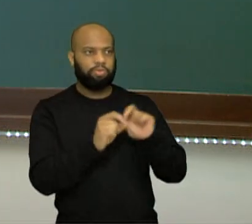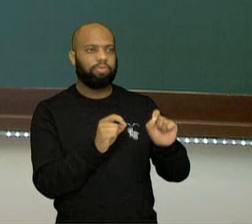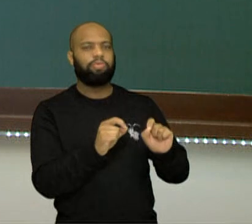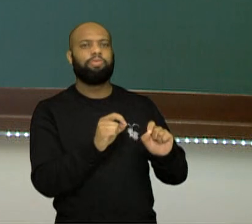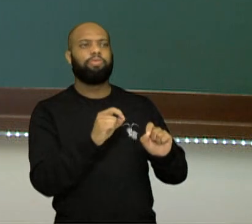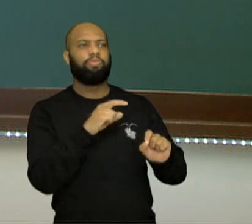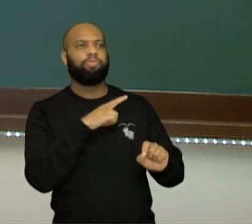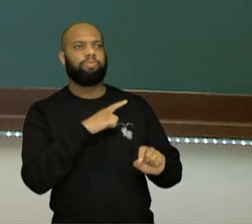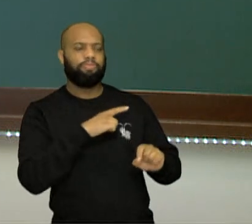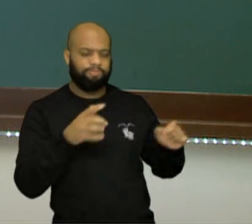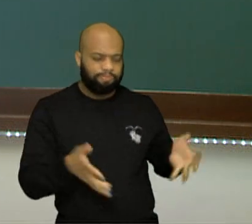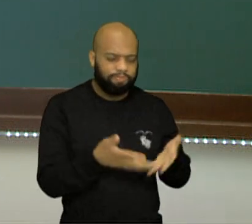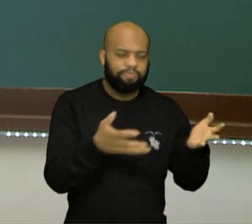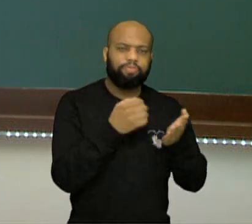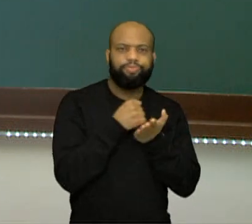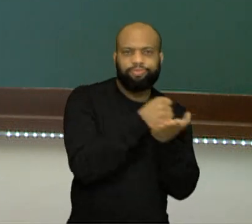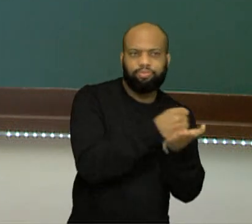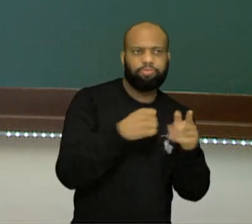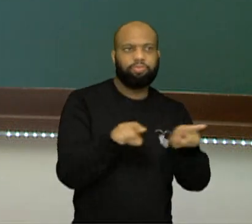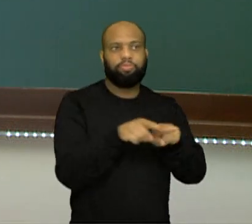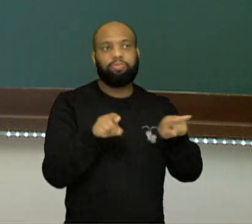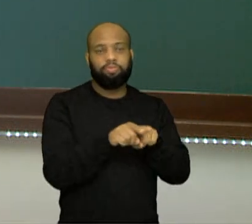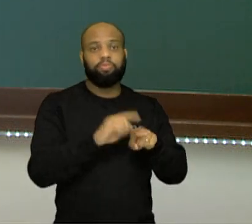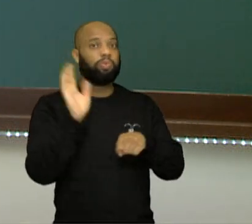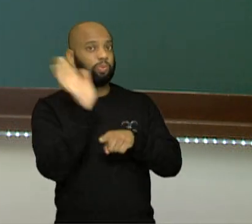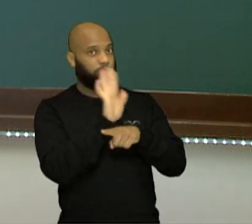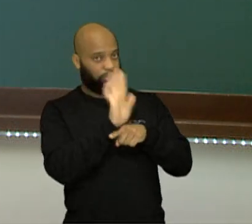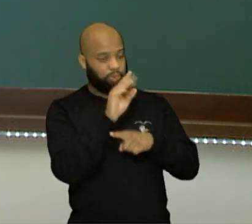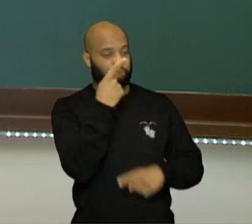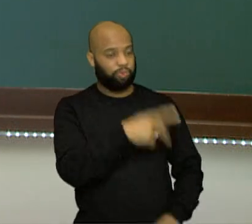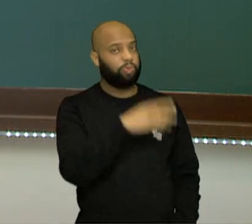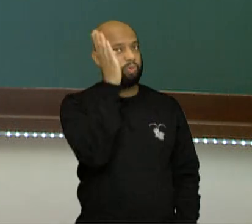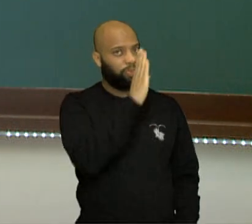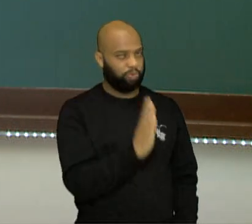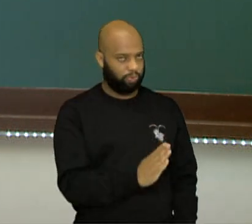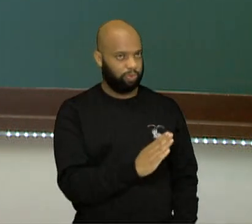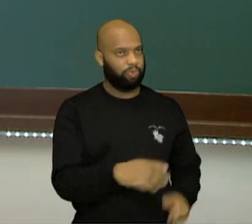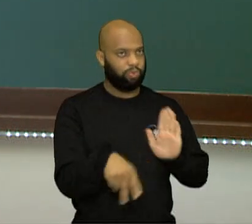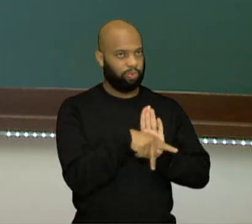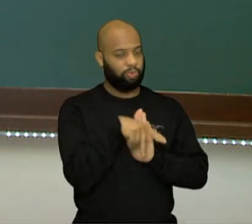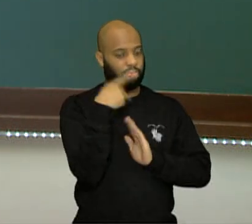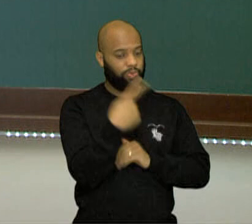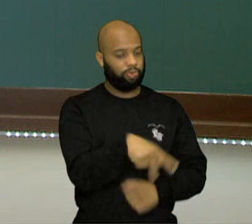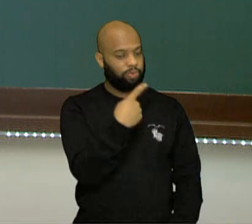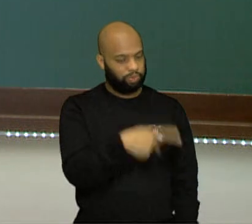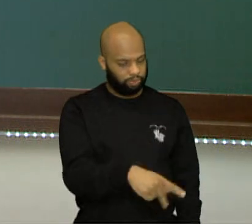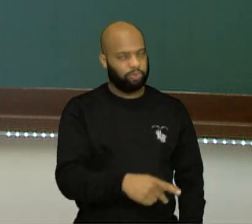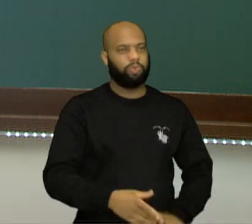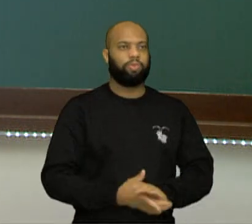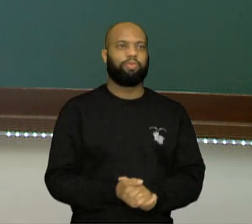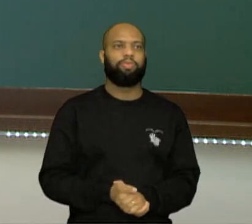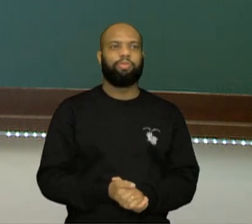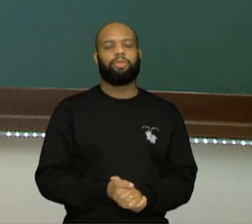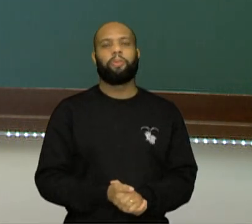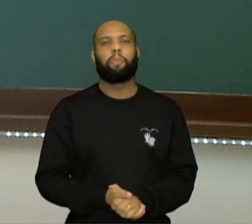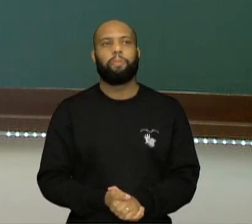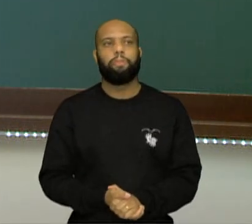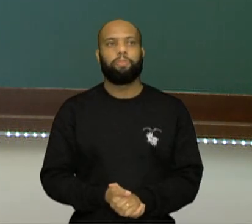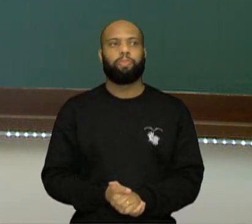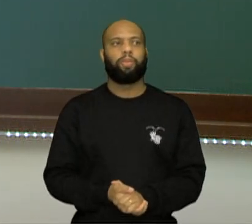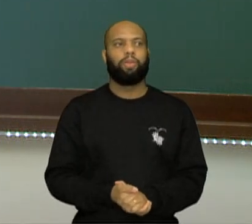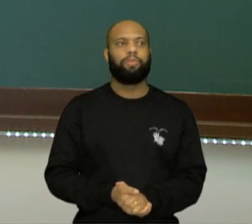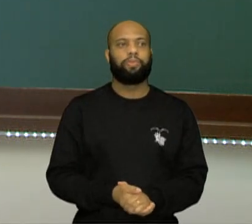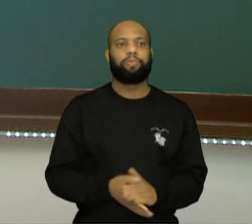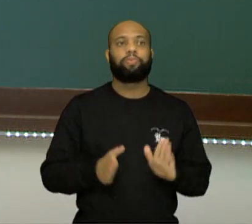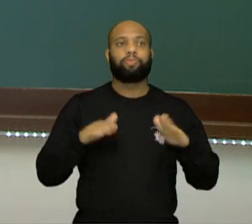que auxilia, né, os filmes, então a indústria cinematográfica brasileira.